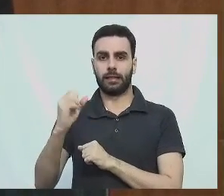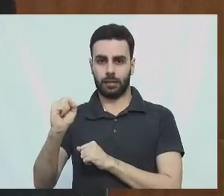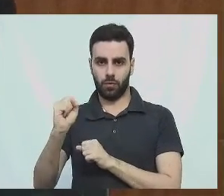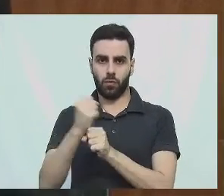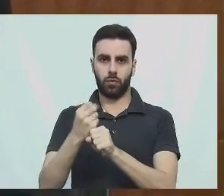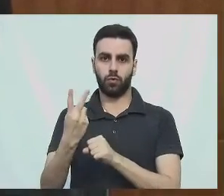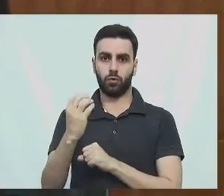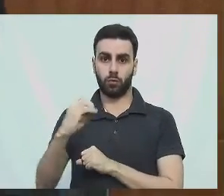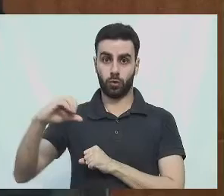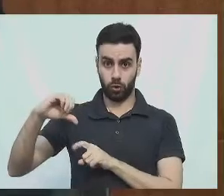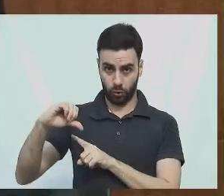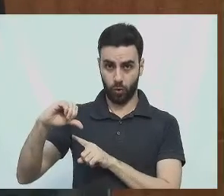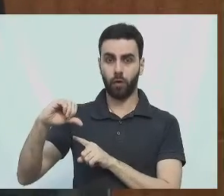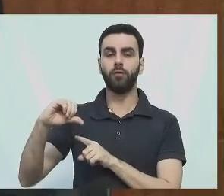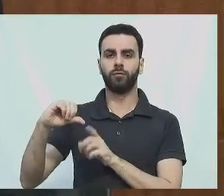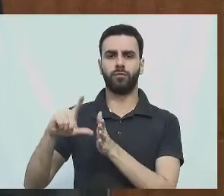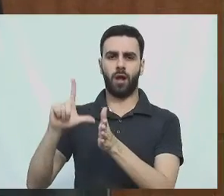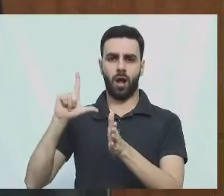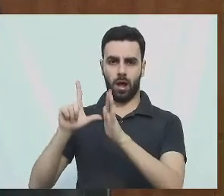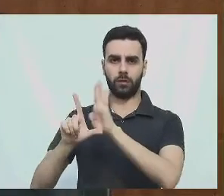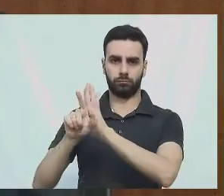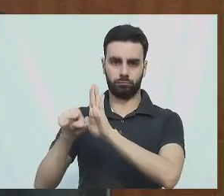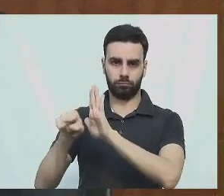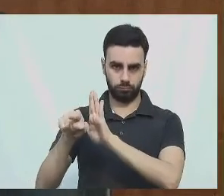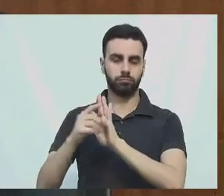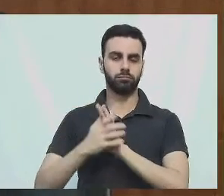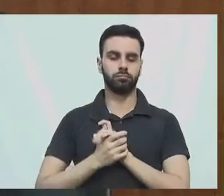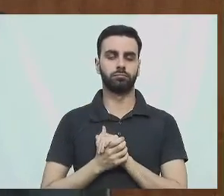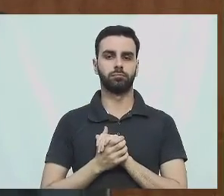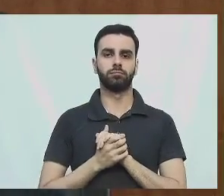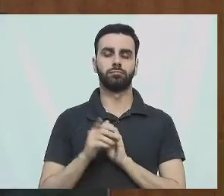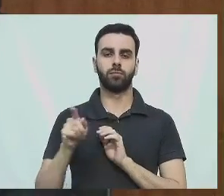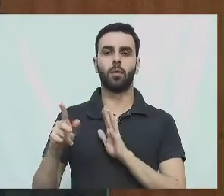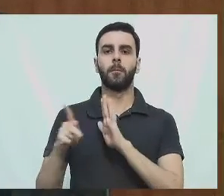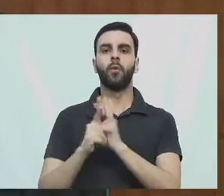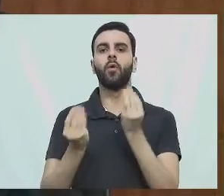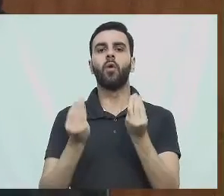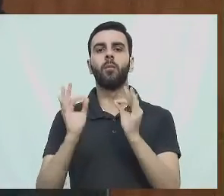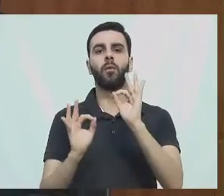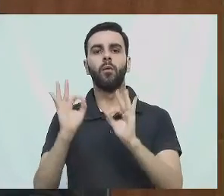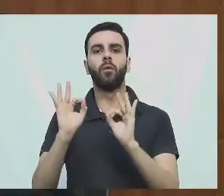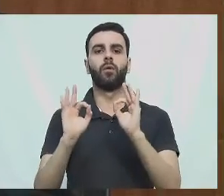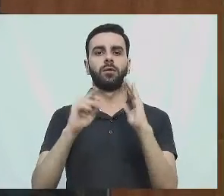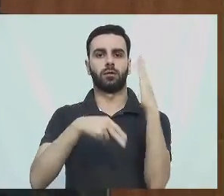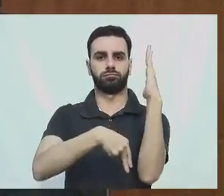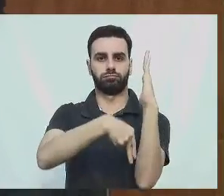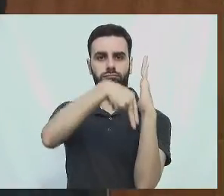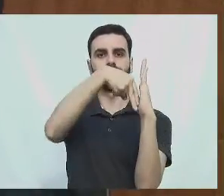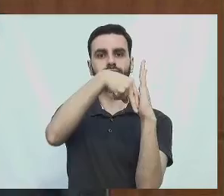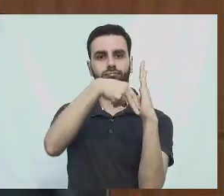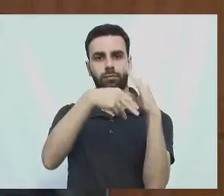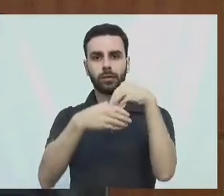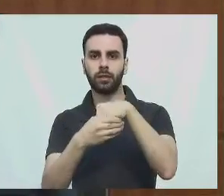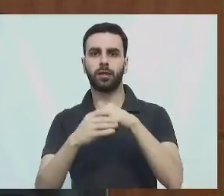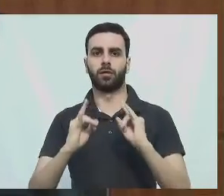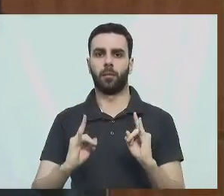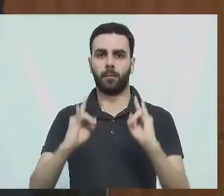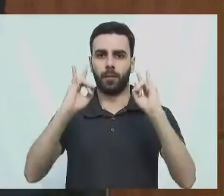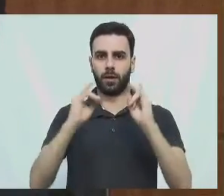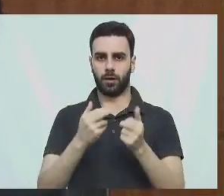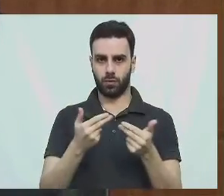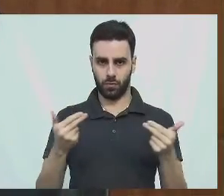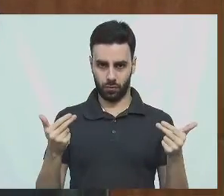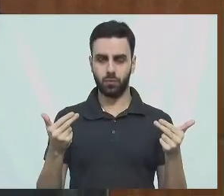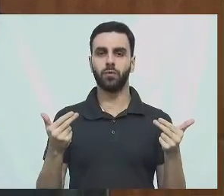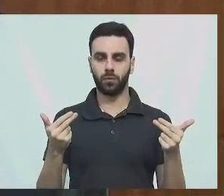1338/2009, né, que é a lei que até então disciplinava a instalação, manutenção, todas as questões